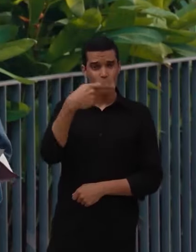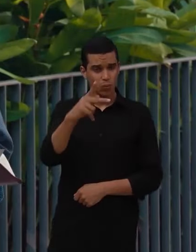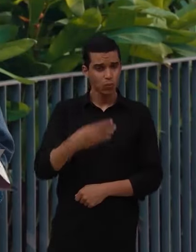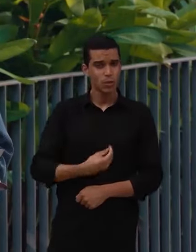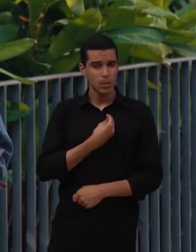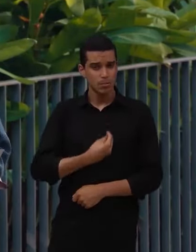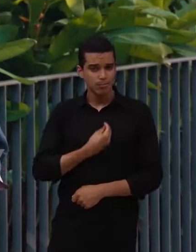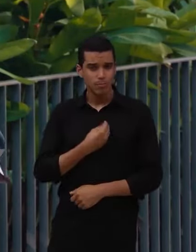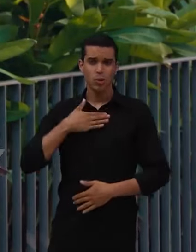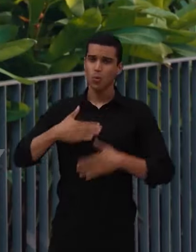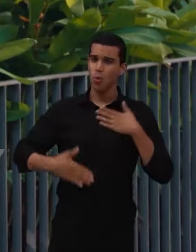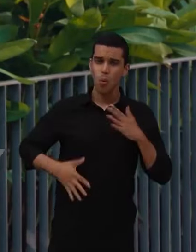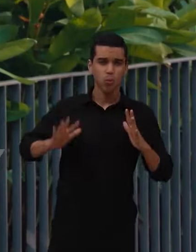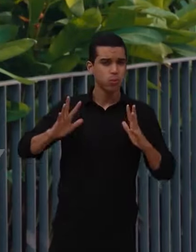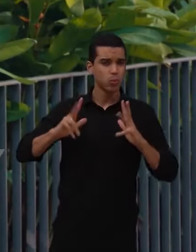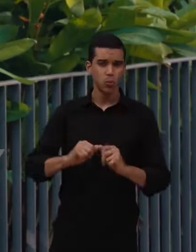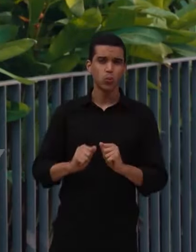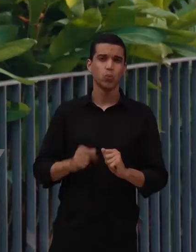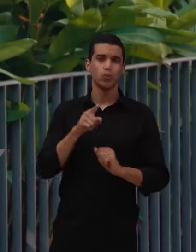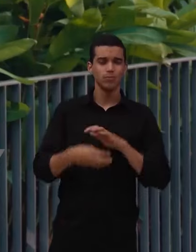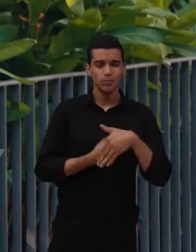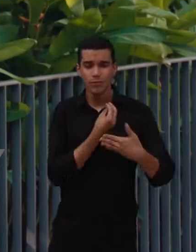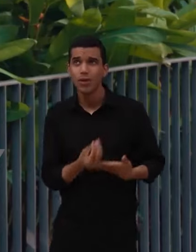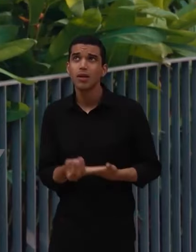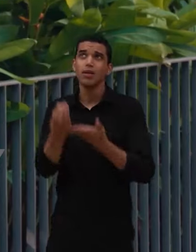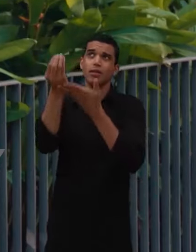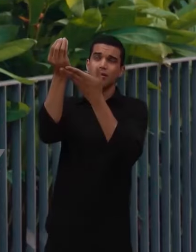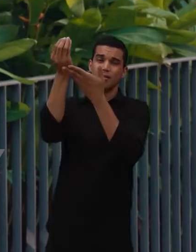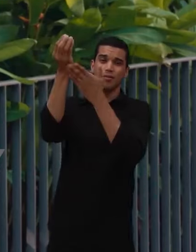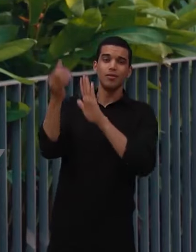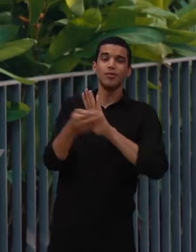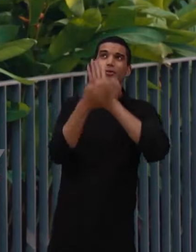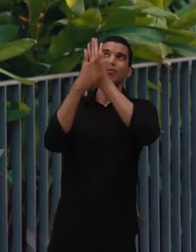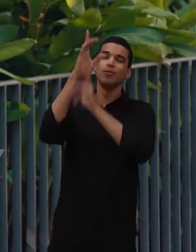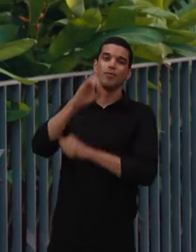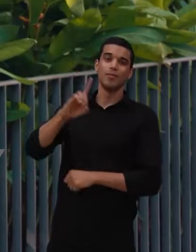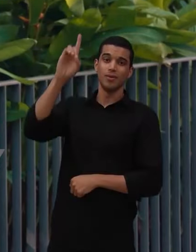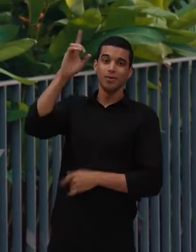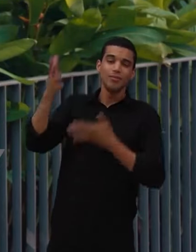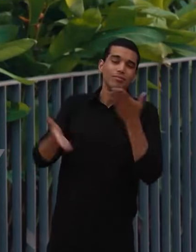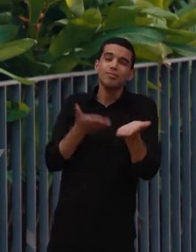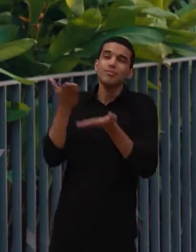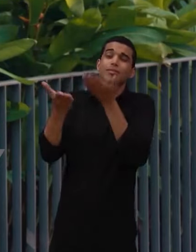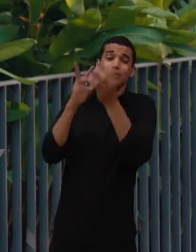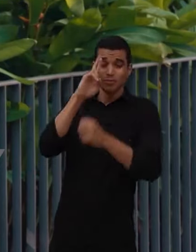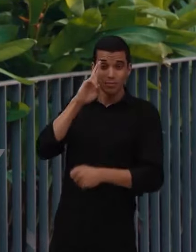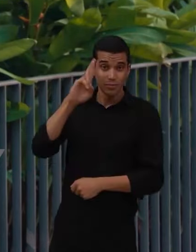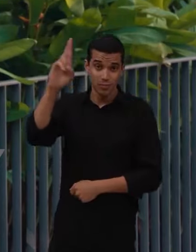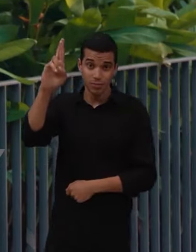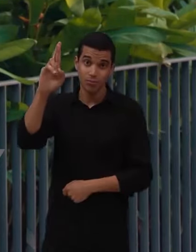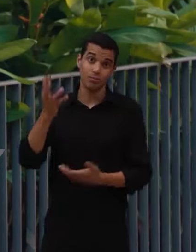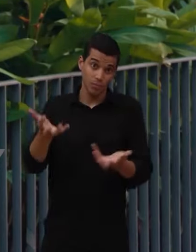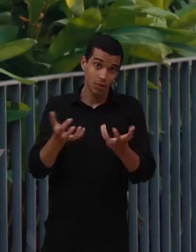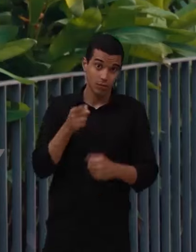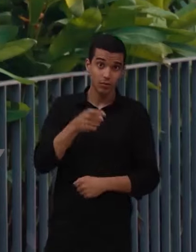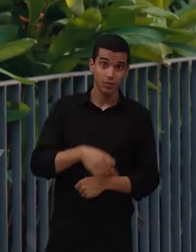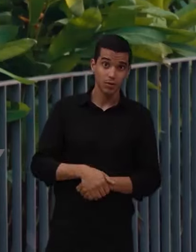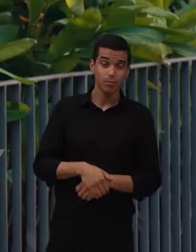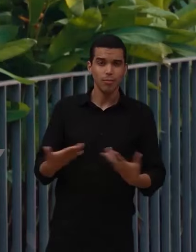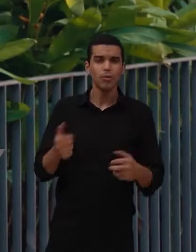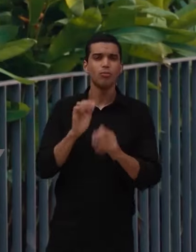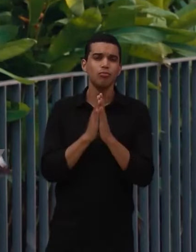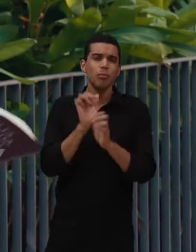agora. Medite em um retrospecto. Veja quem era você lá atrás e quem é você